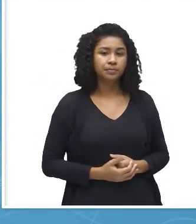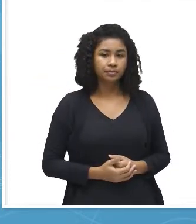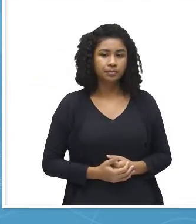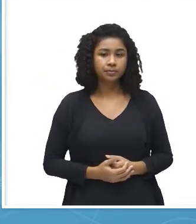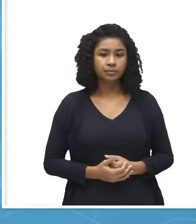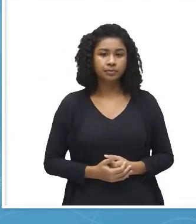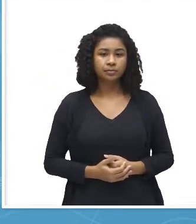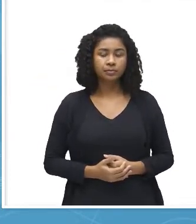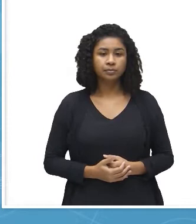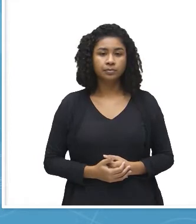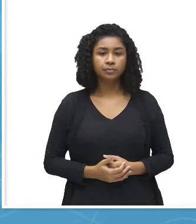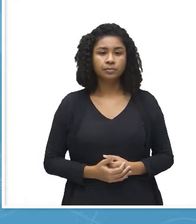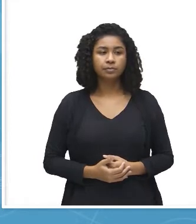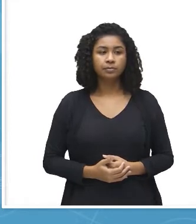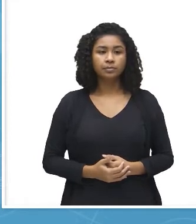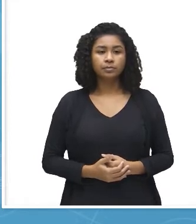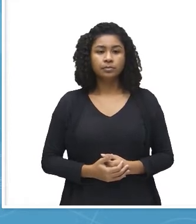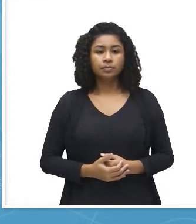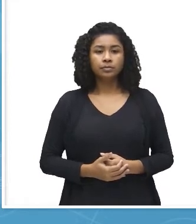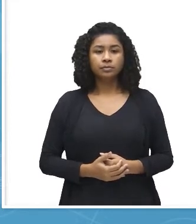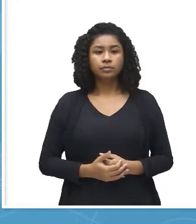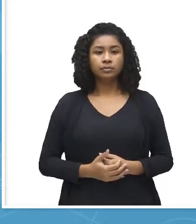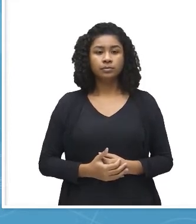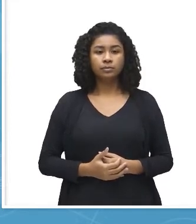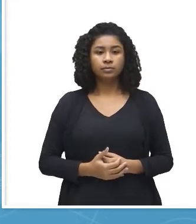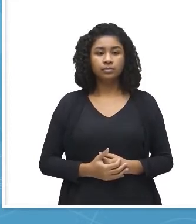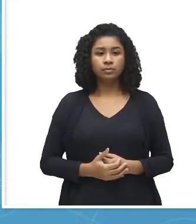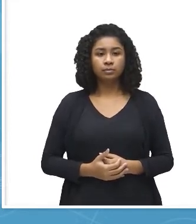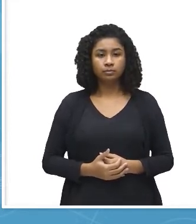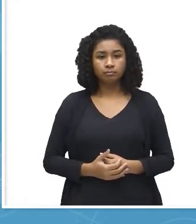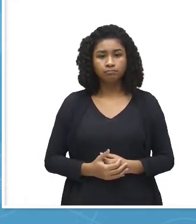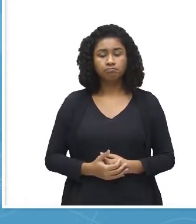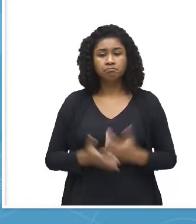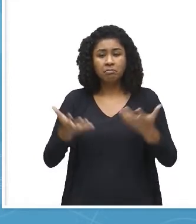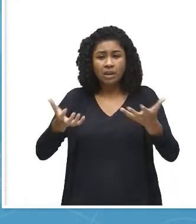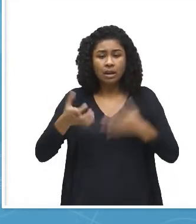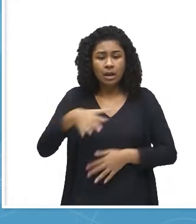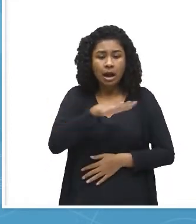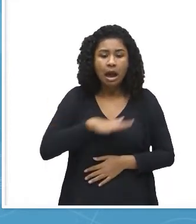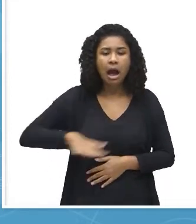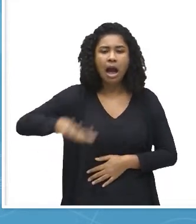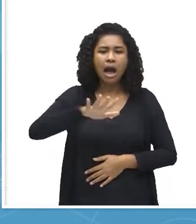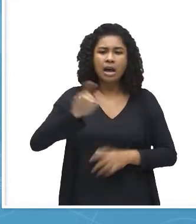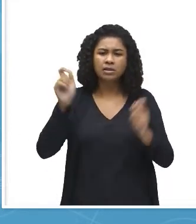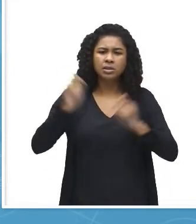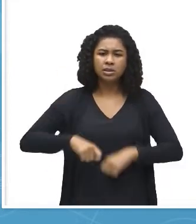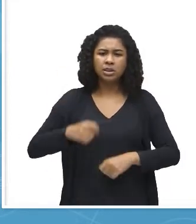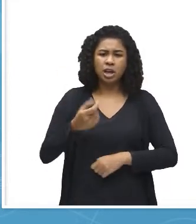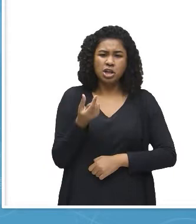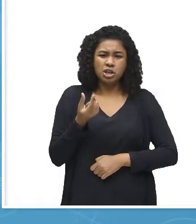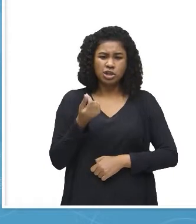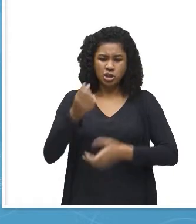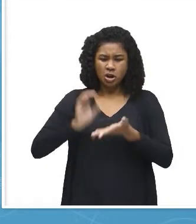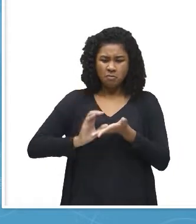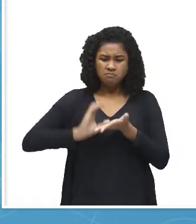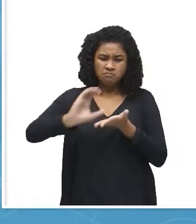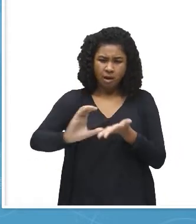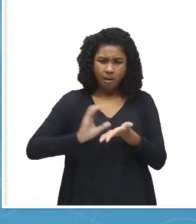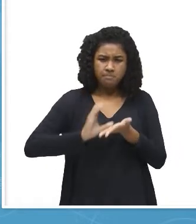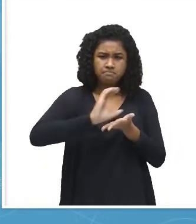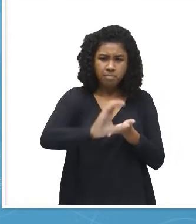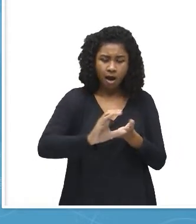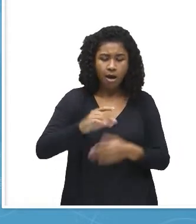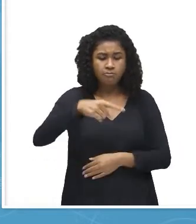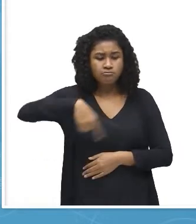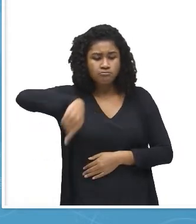cartela. Vamos lá. Também buscavam usar áreas onde pudessem realizar empréstimos a juros